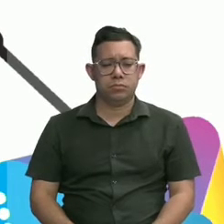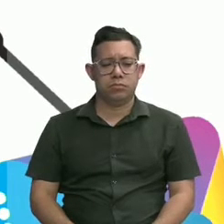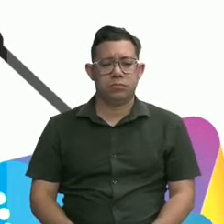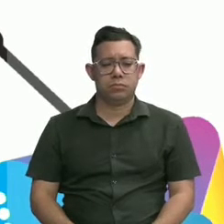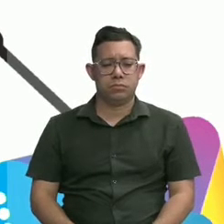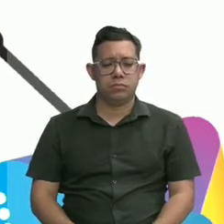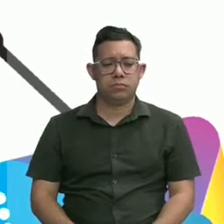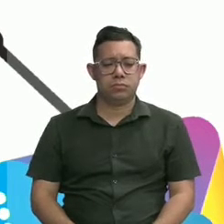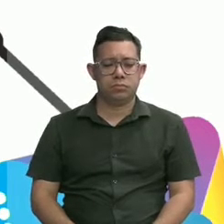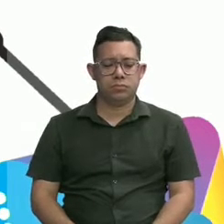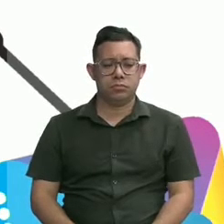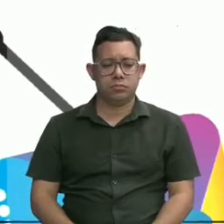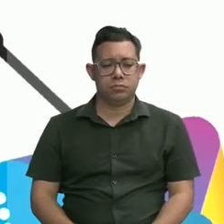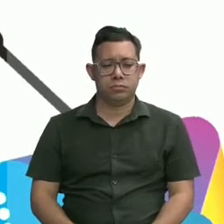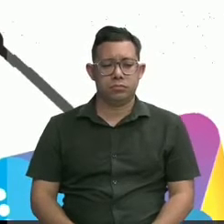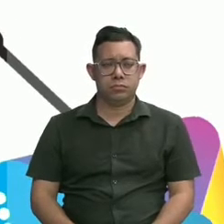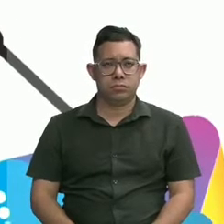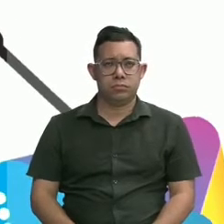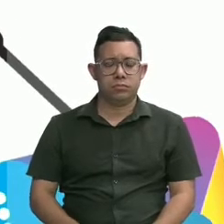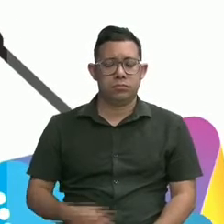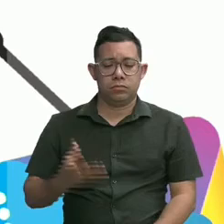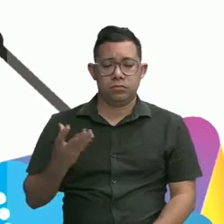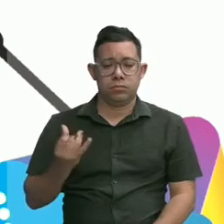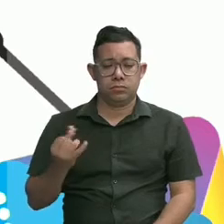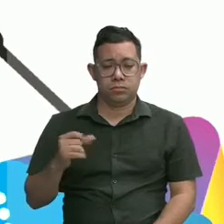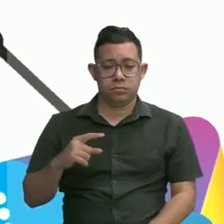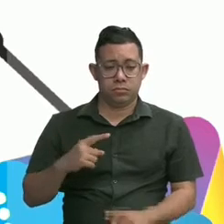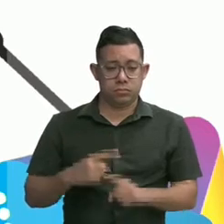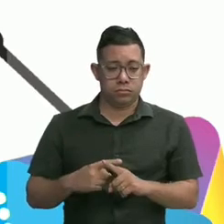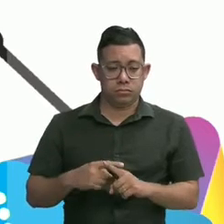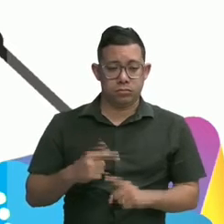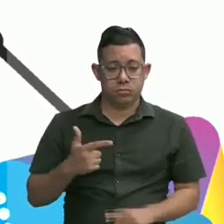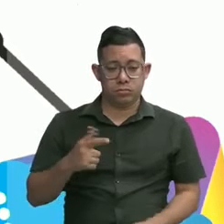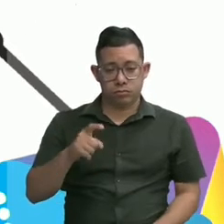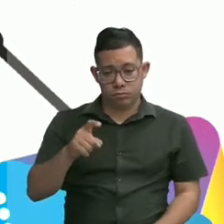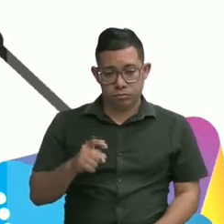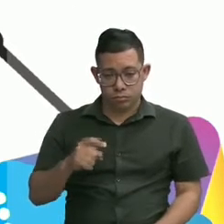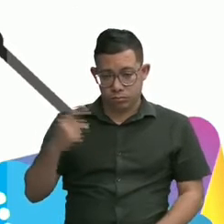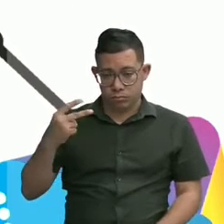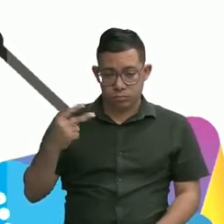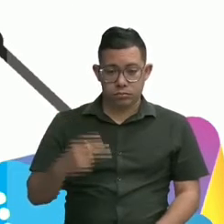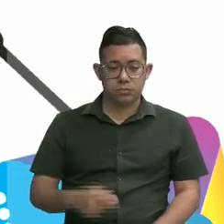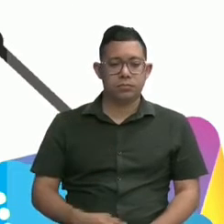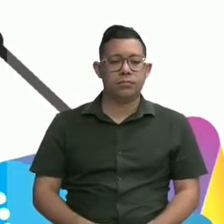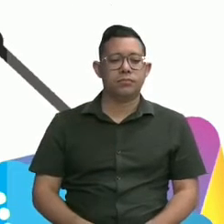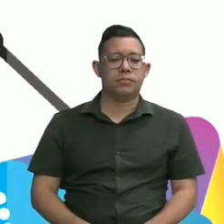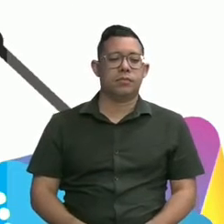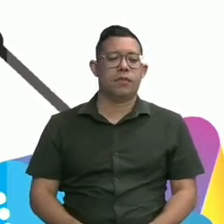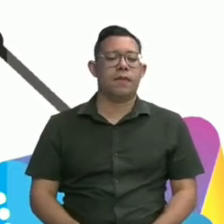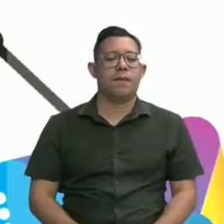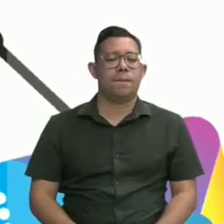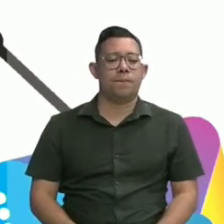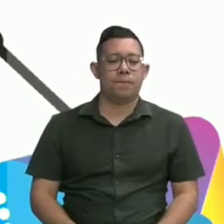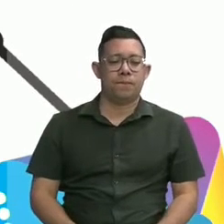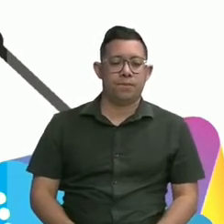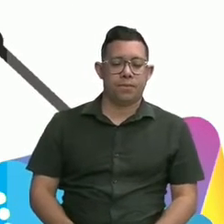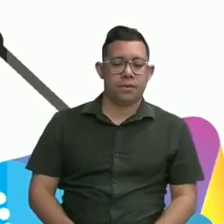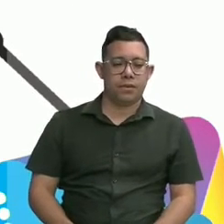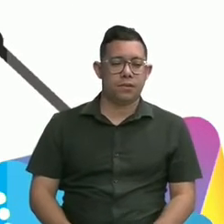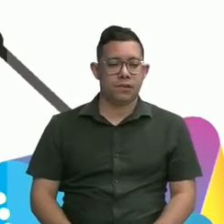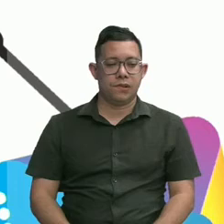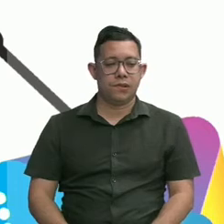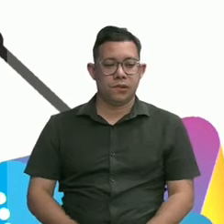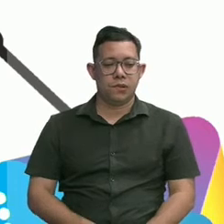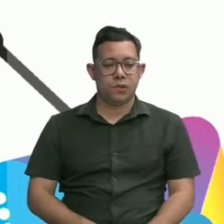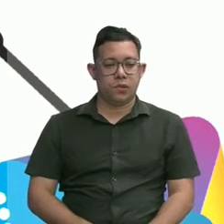inteira Olha lá 49 = 2x ao quadrado certo a gente acabou encontrando a resposta porque